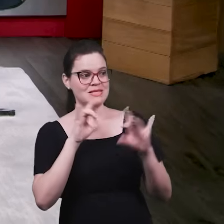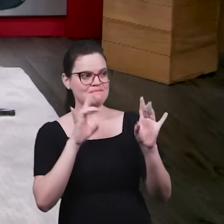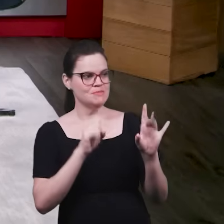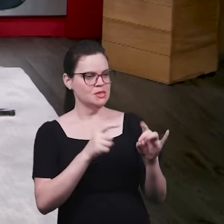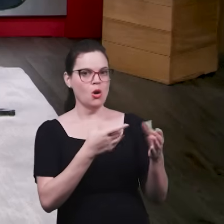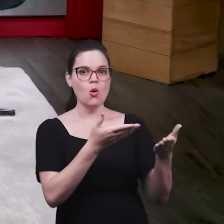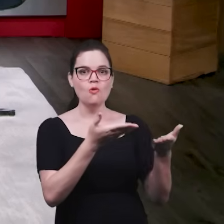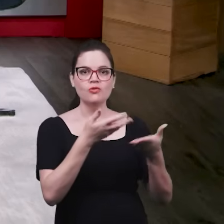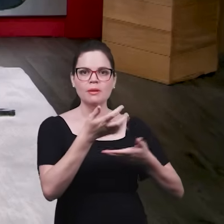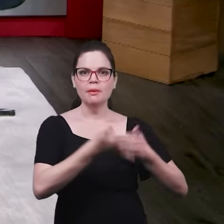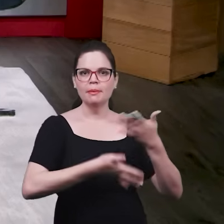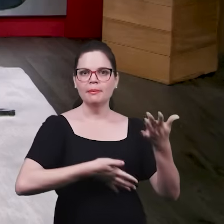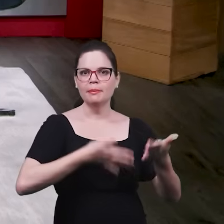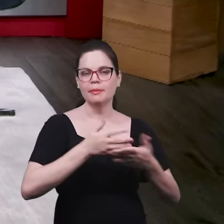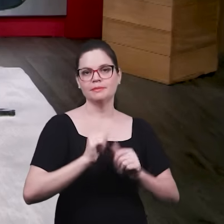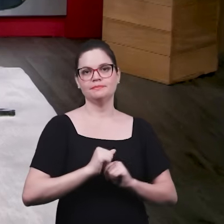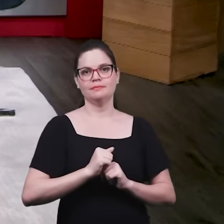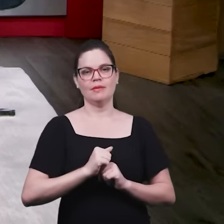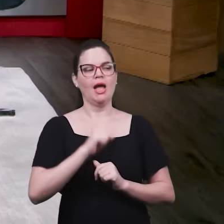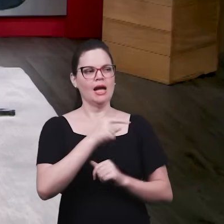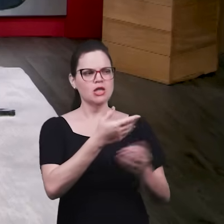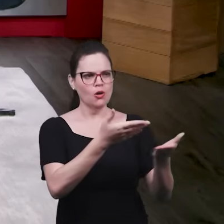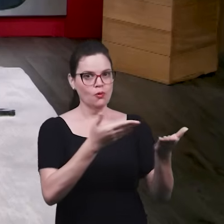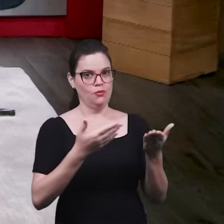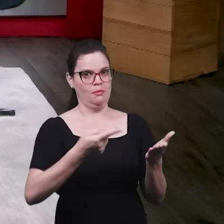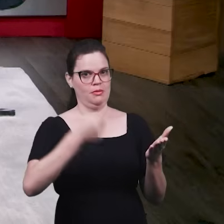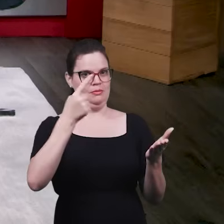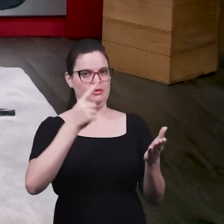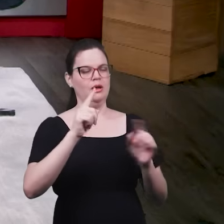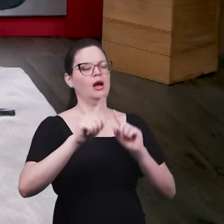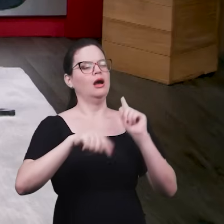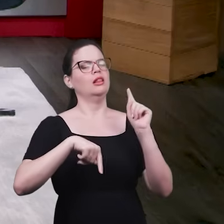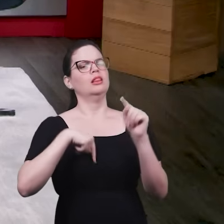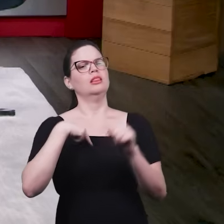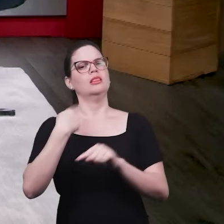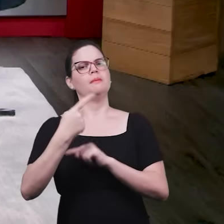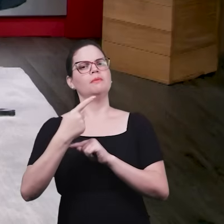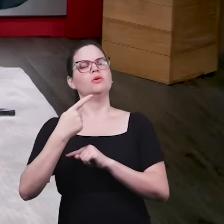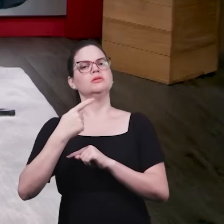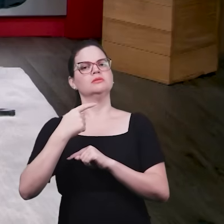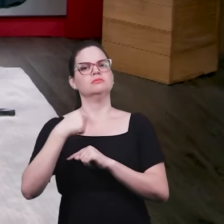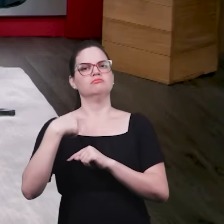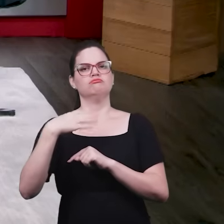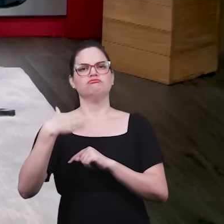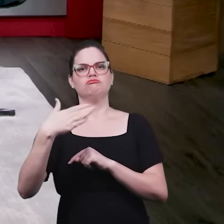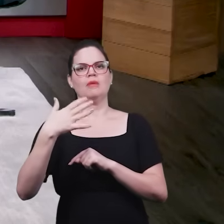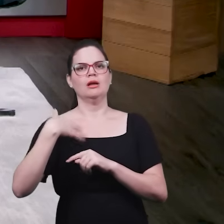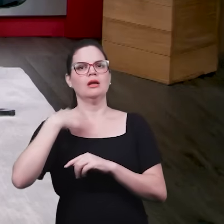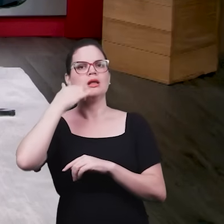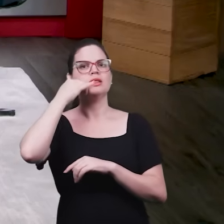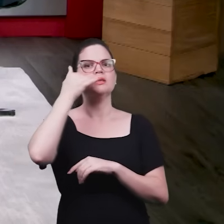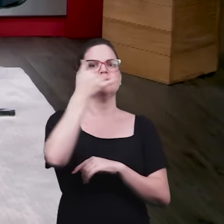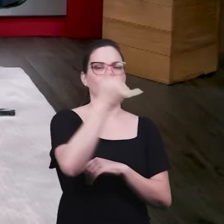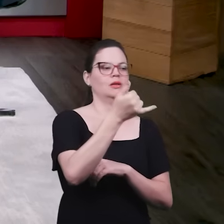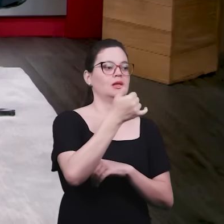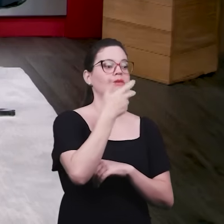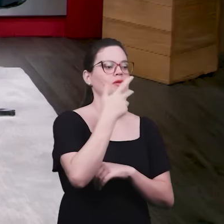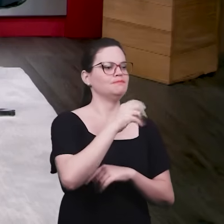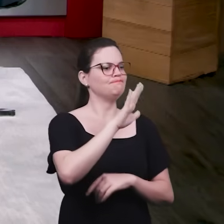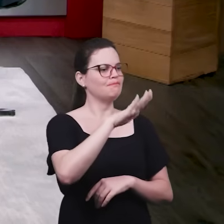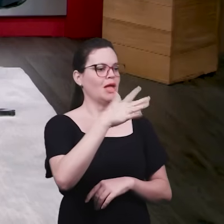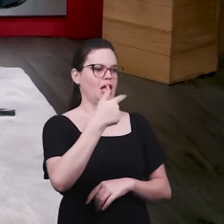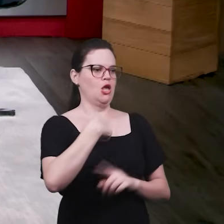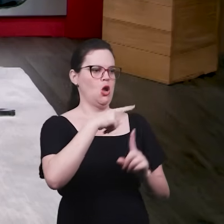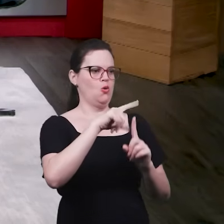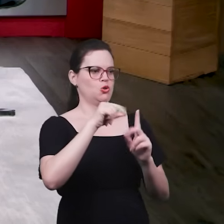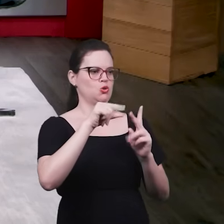Você entra em contato com a pessoa e diz, meu amigo, eu escolhi 5 pessoas para convidar. E